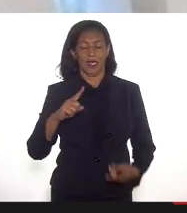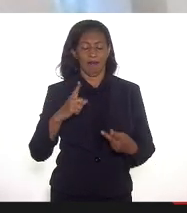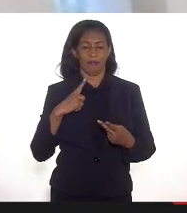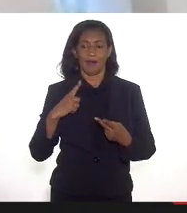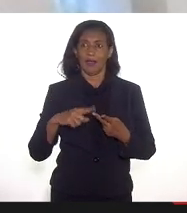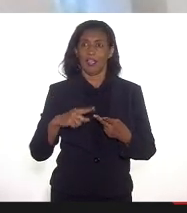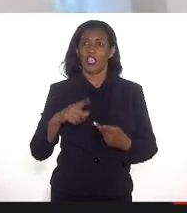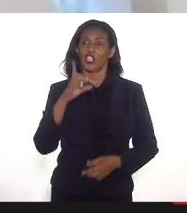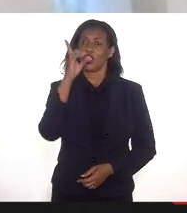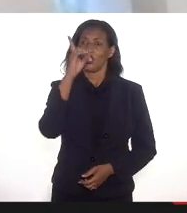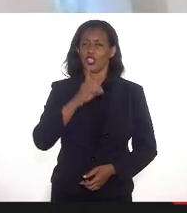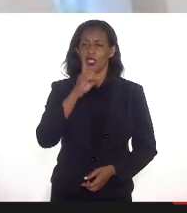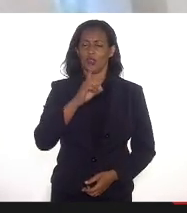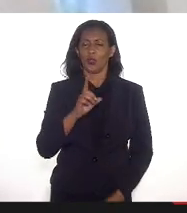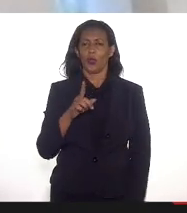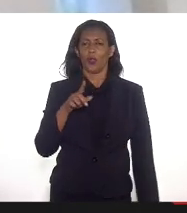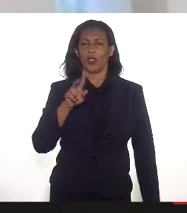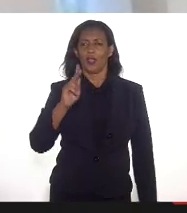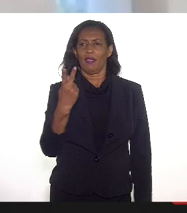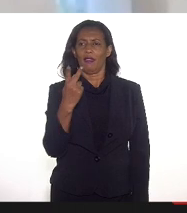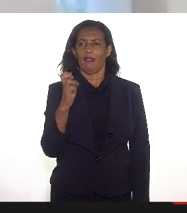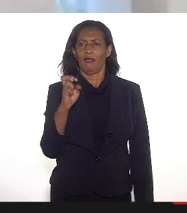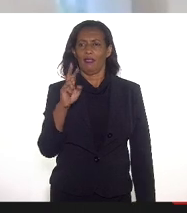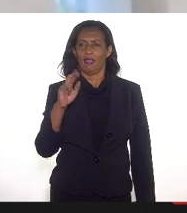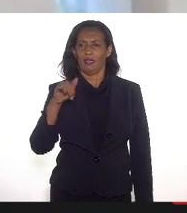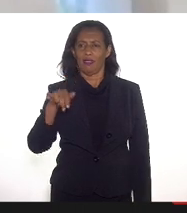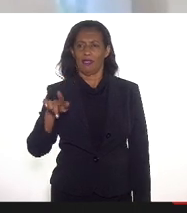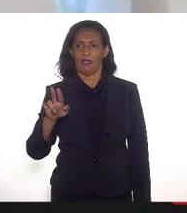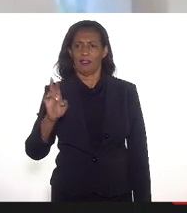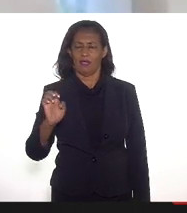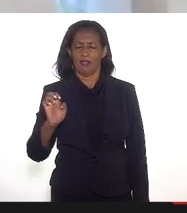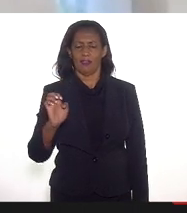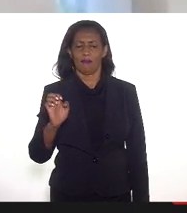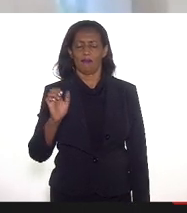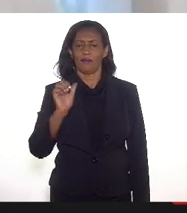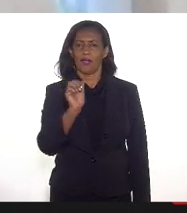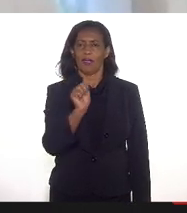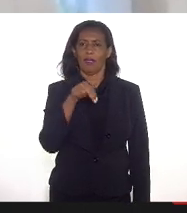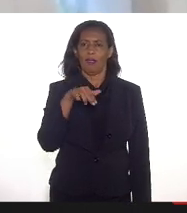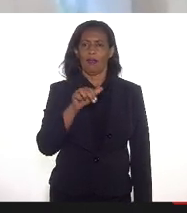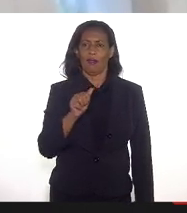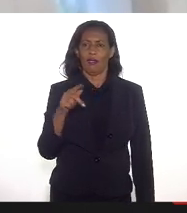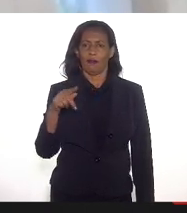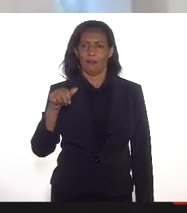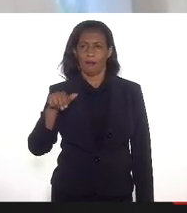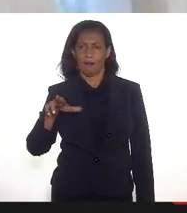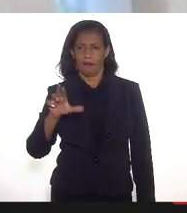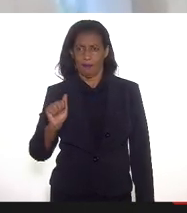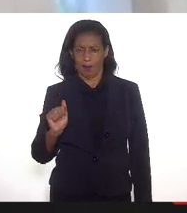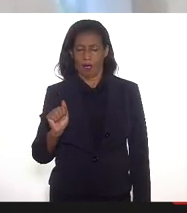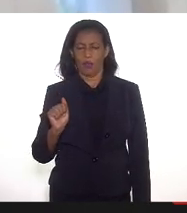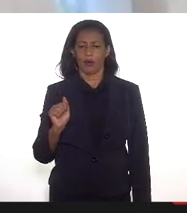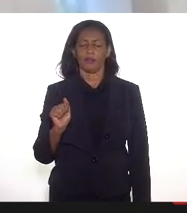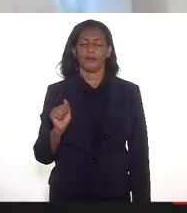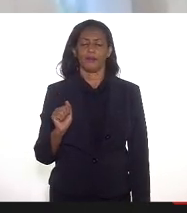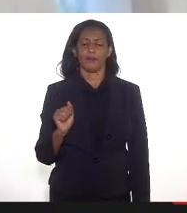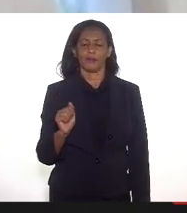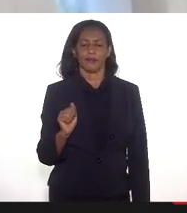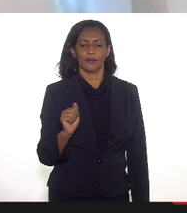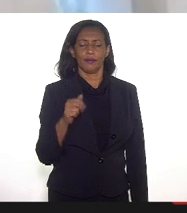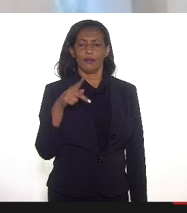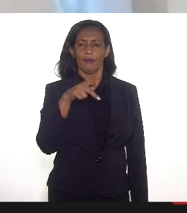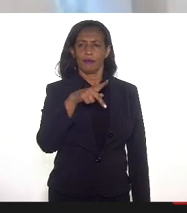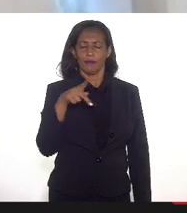aqui presentes, professor Henrique Carvalho, diretor de educação superior, a Ana Paula, diretora de formação inicial e continuada,